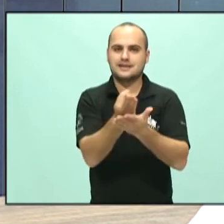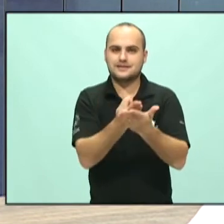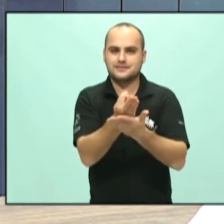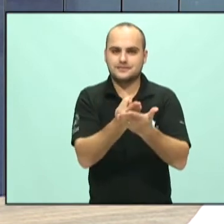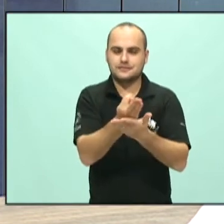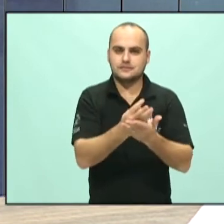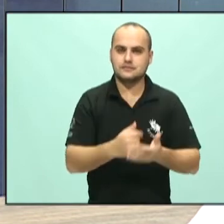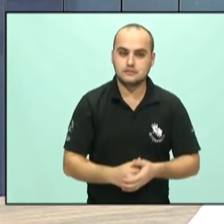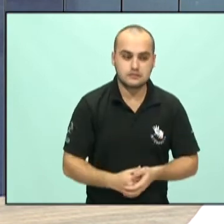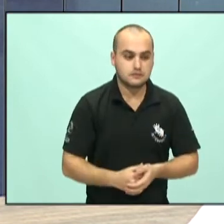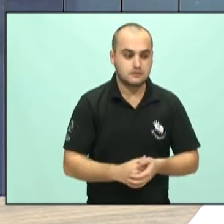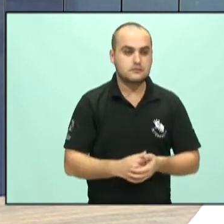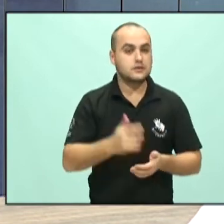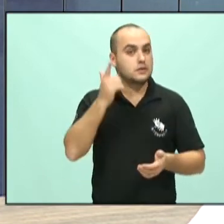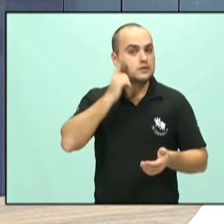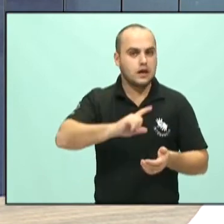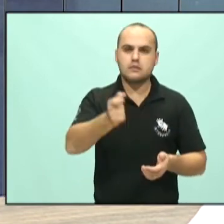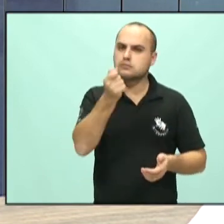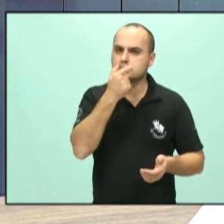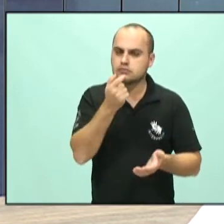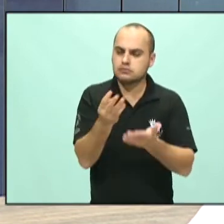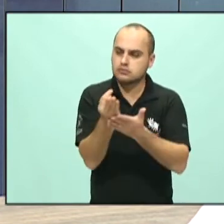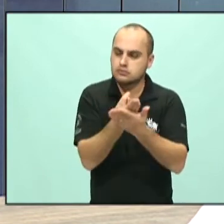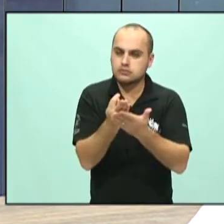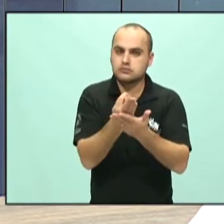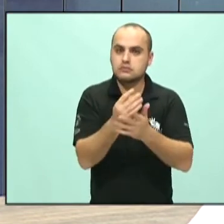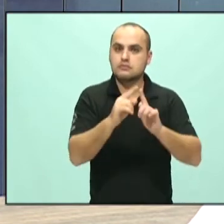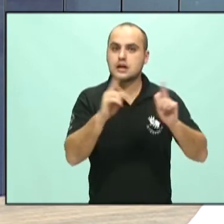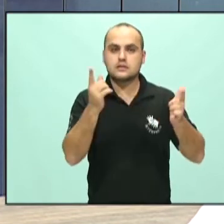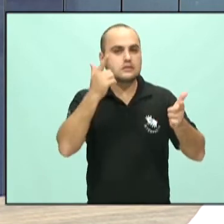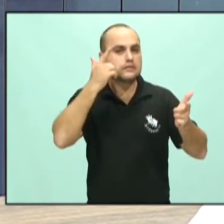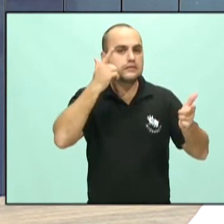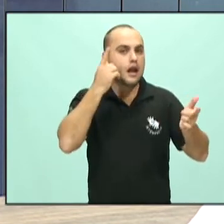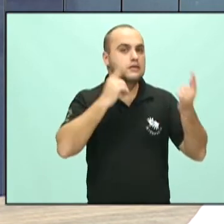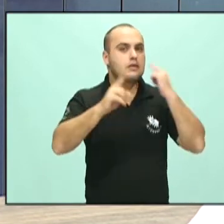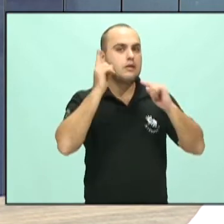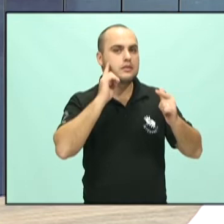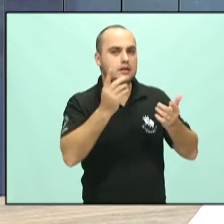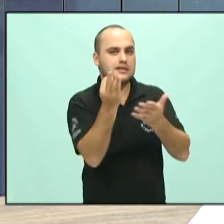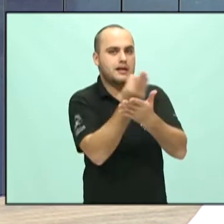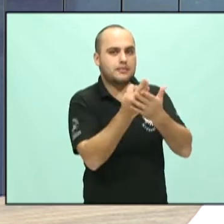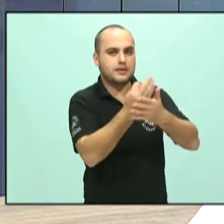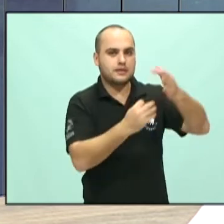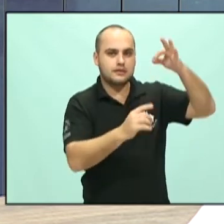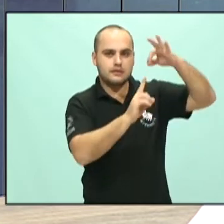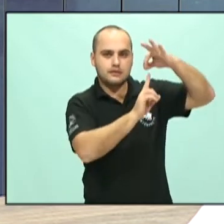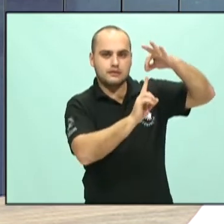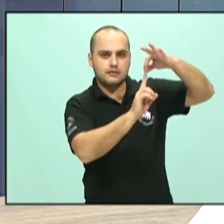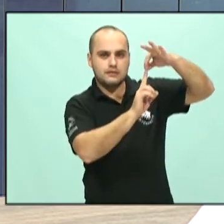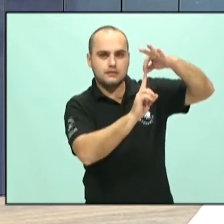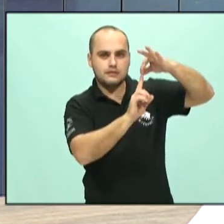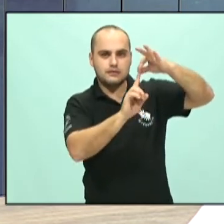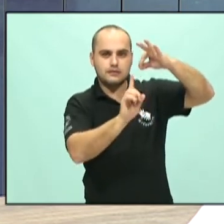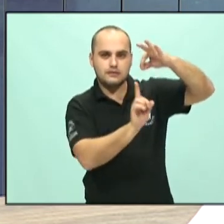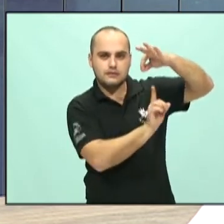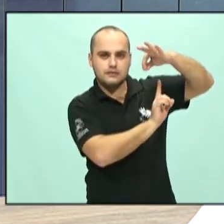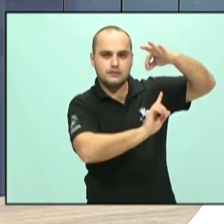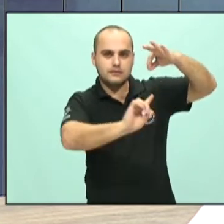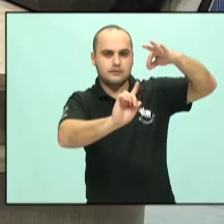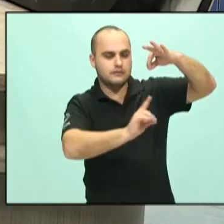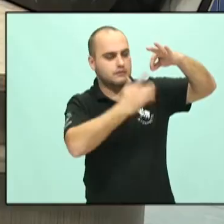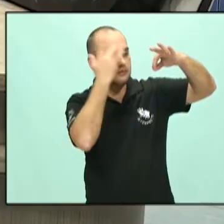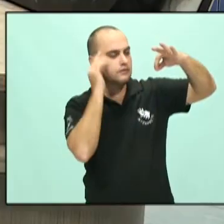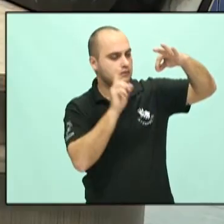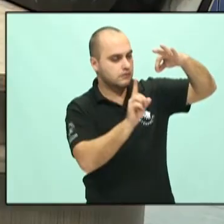a terapia convencional, toma remédio e ela descobre a terapia hipnótica, que é uma terapia alternativa, não muito convencional, mas